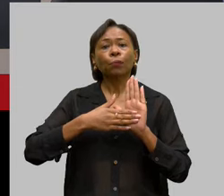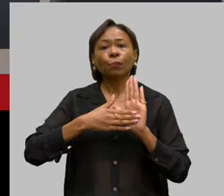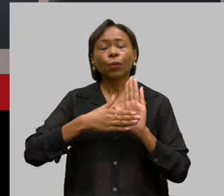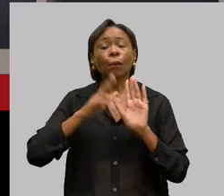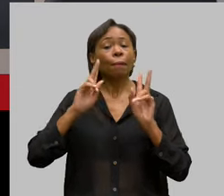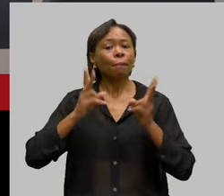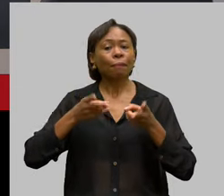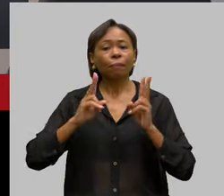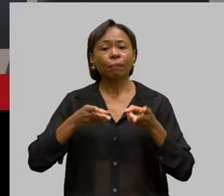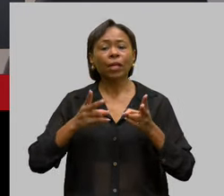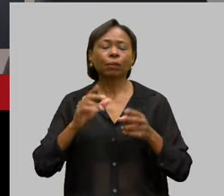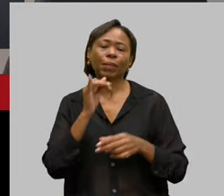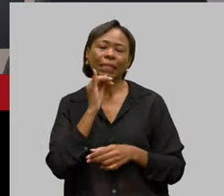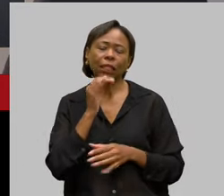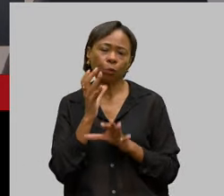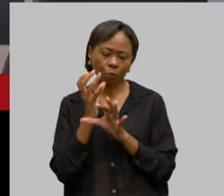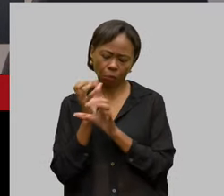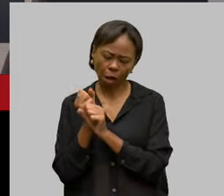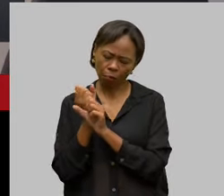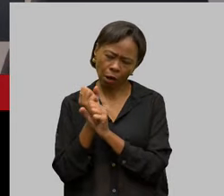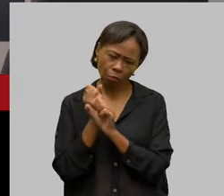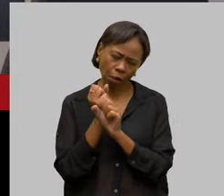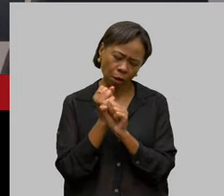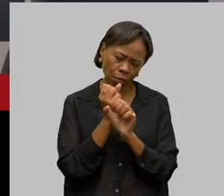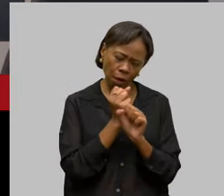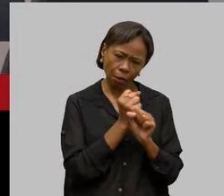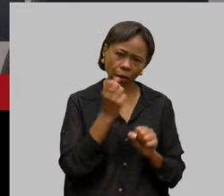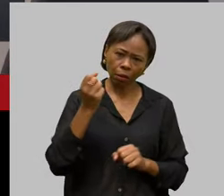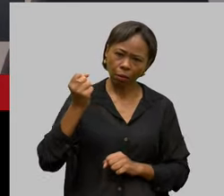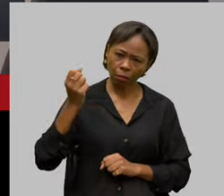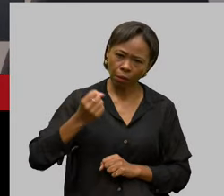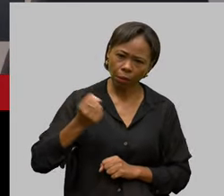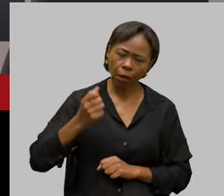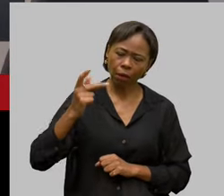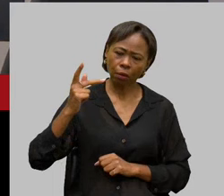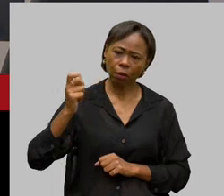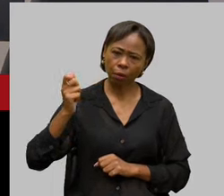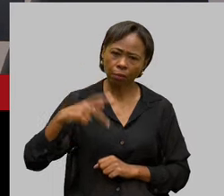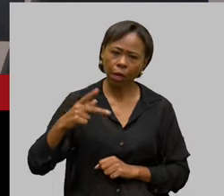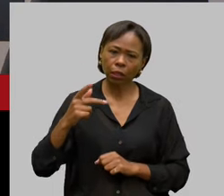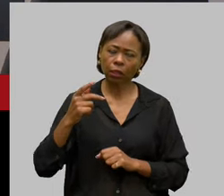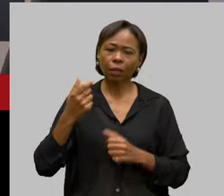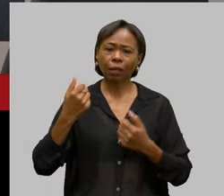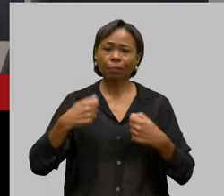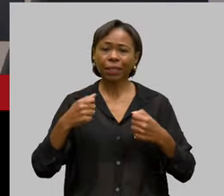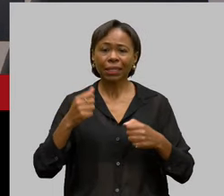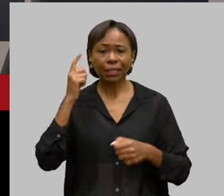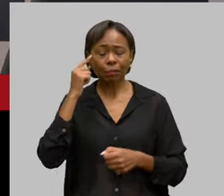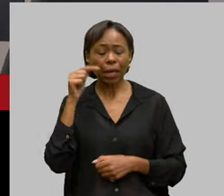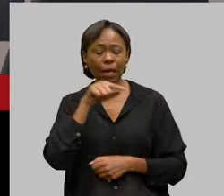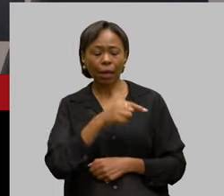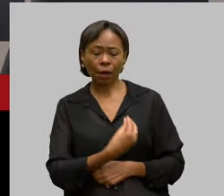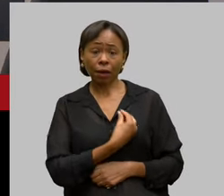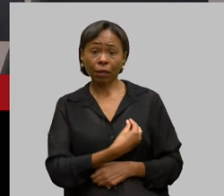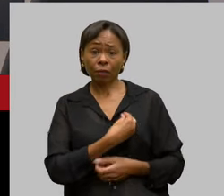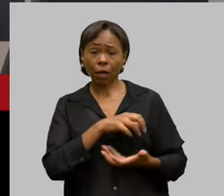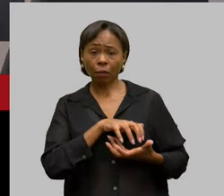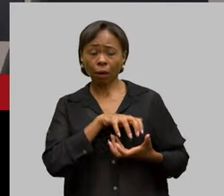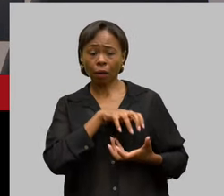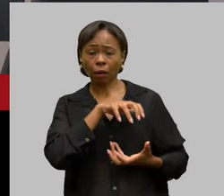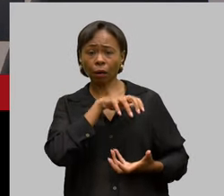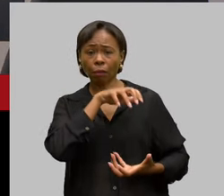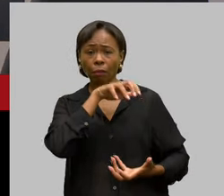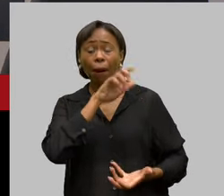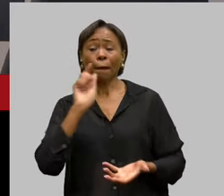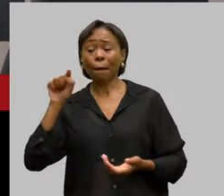quando fazemos cálculos autoriais a gente precisa partir de uma coletividade de forma que aquele que sobre reviveu demais tenha parte do seu benefício